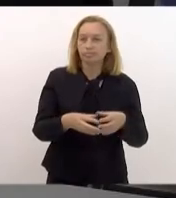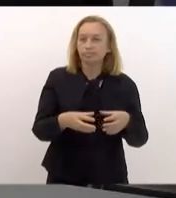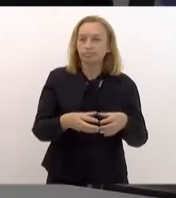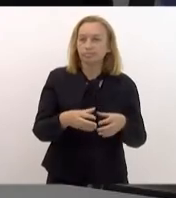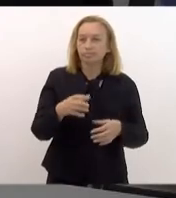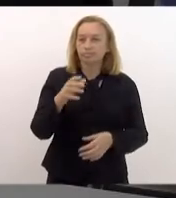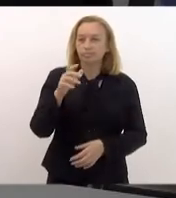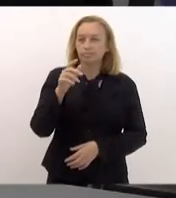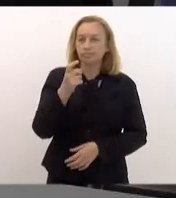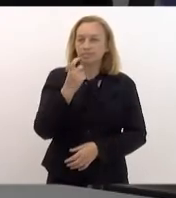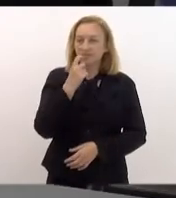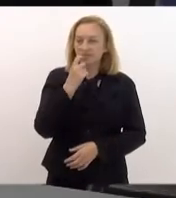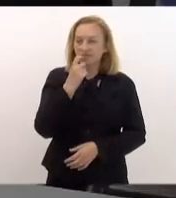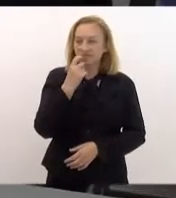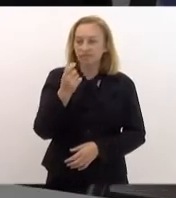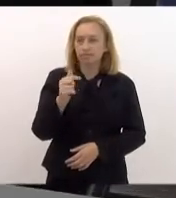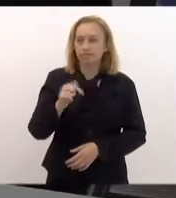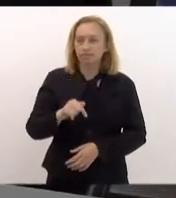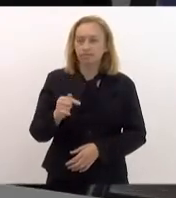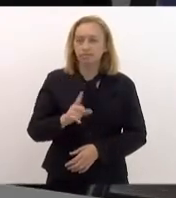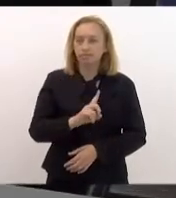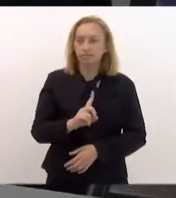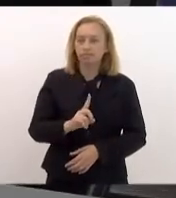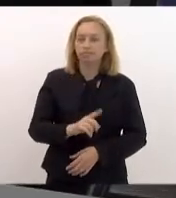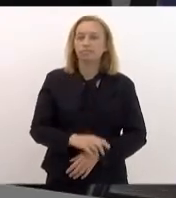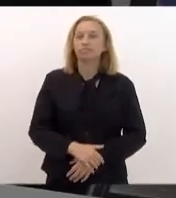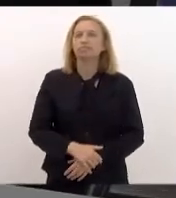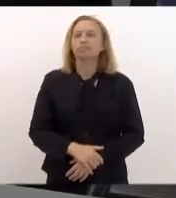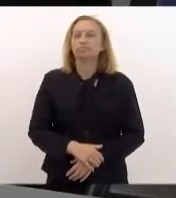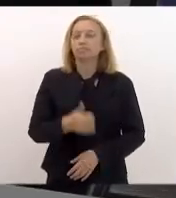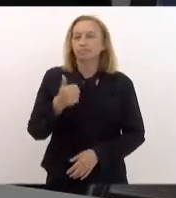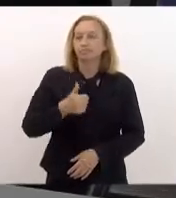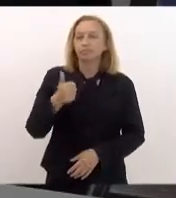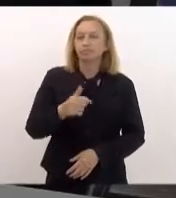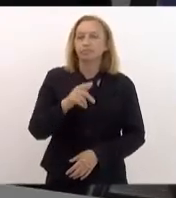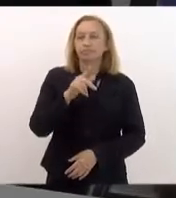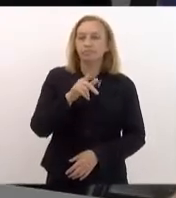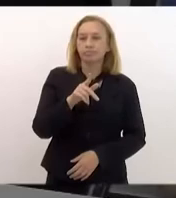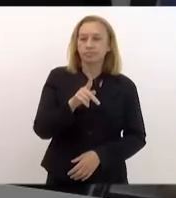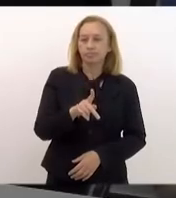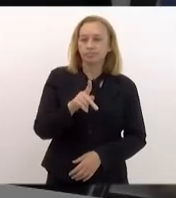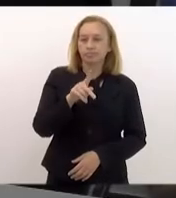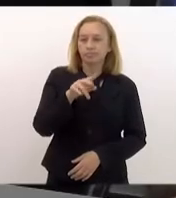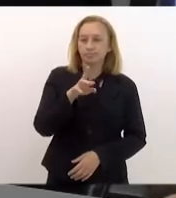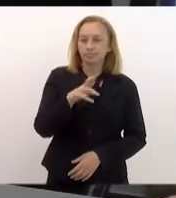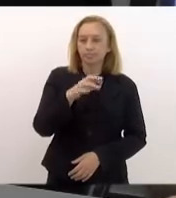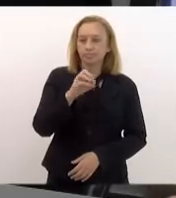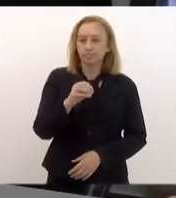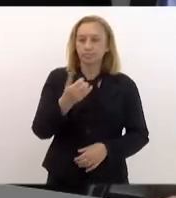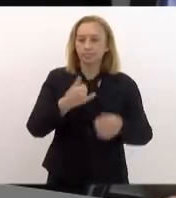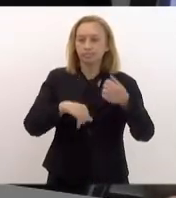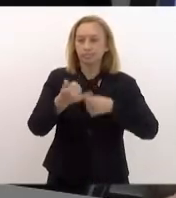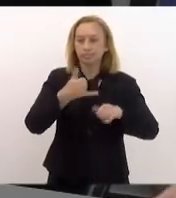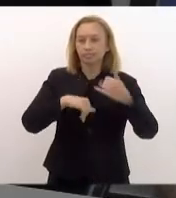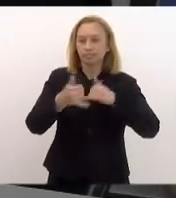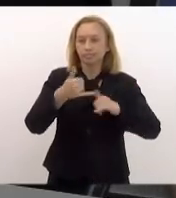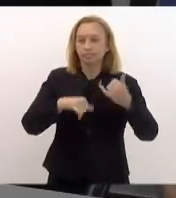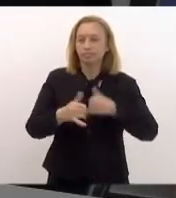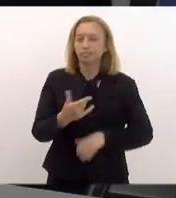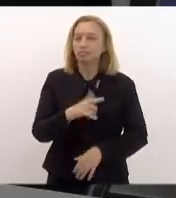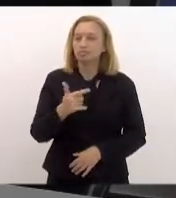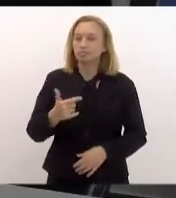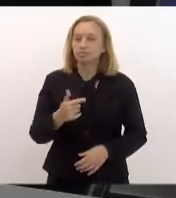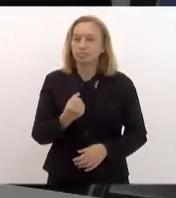não. Então, a primeira e segunda geração petroquímica, ela não gera grandes empregos,